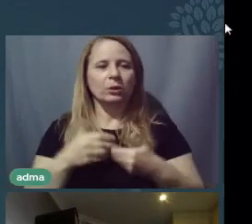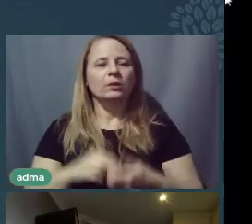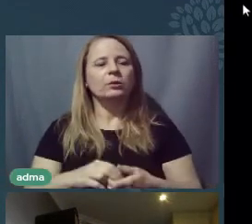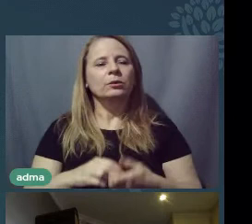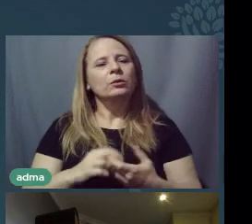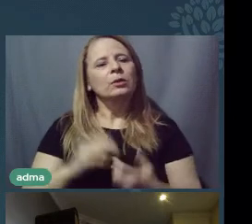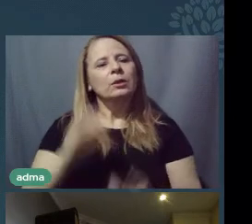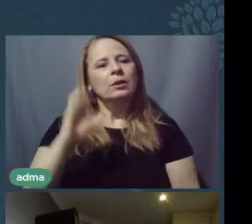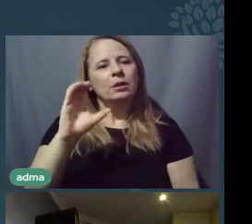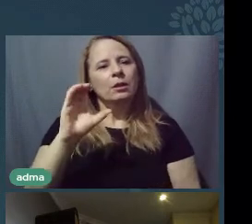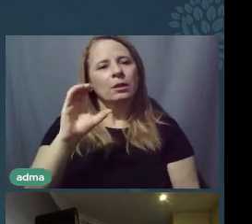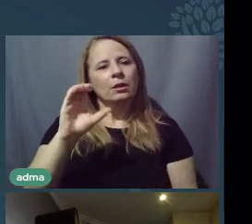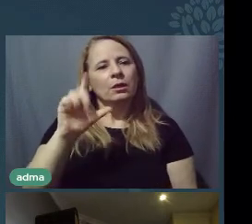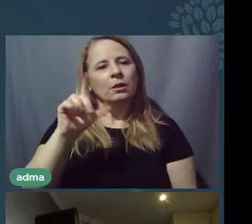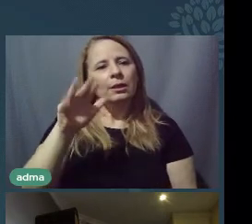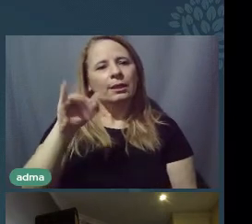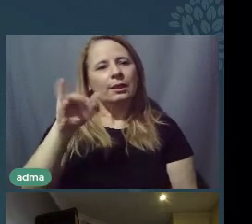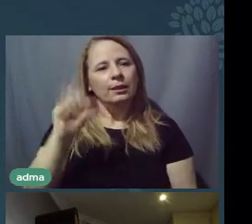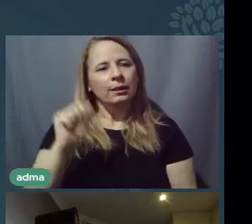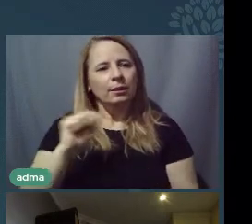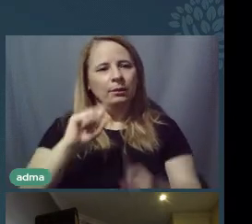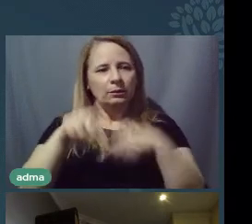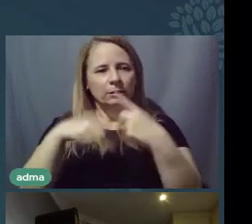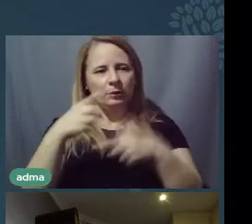algumas considerações finais.